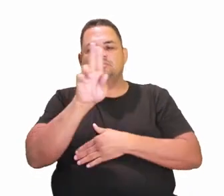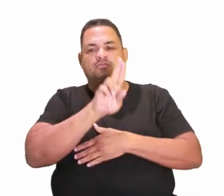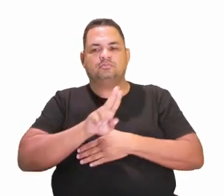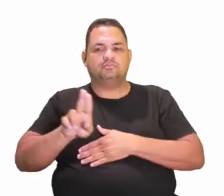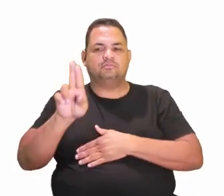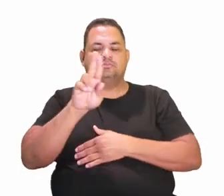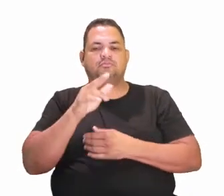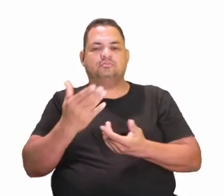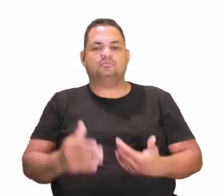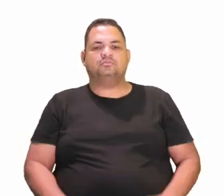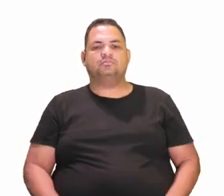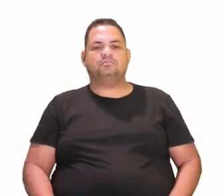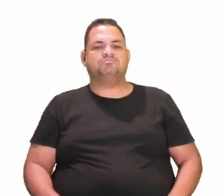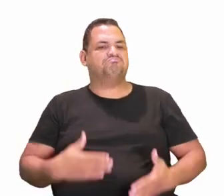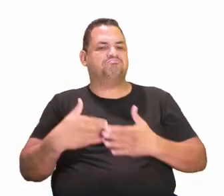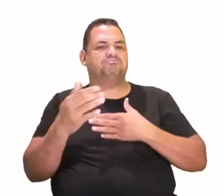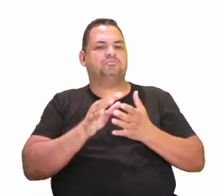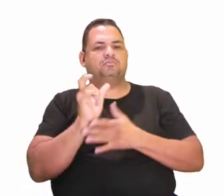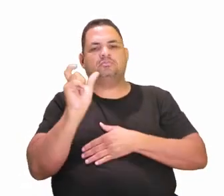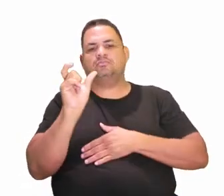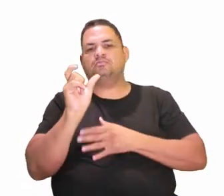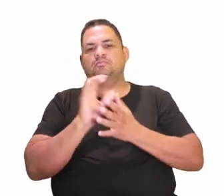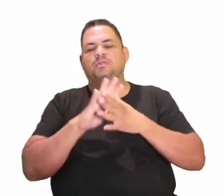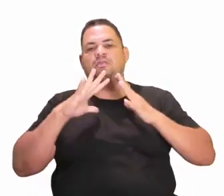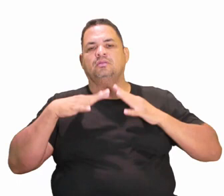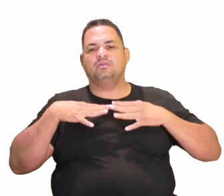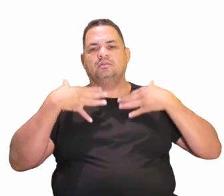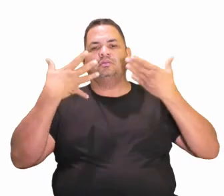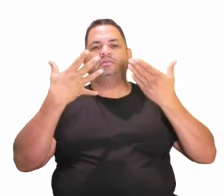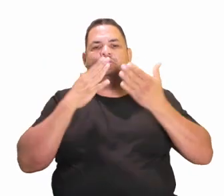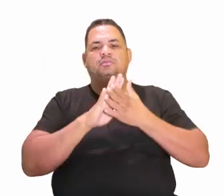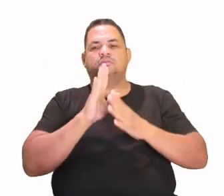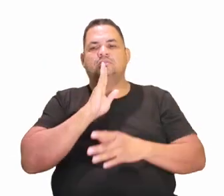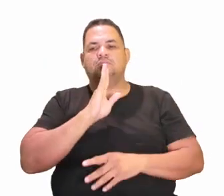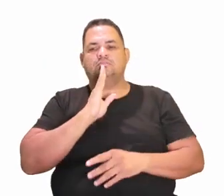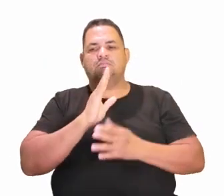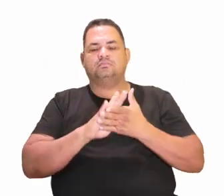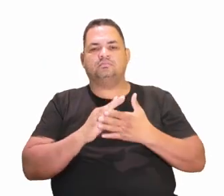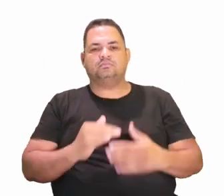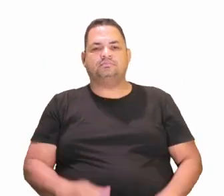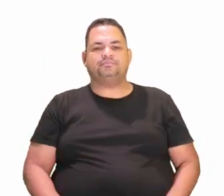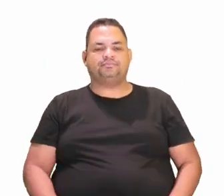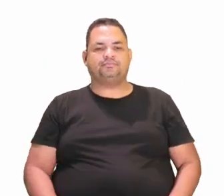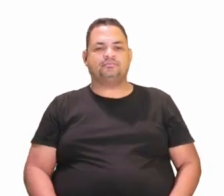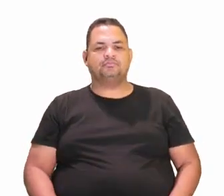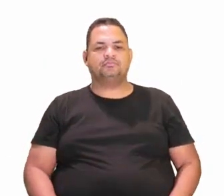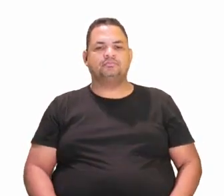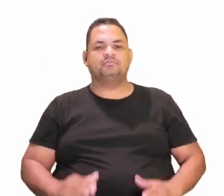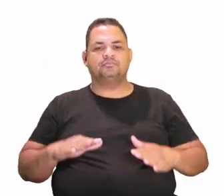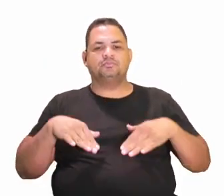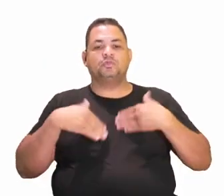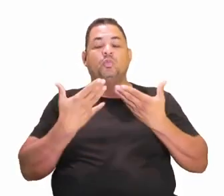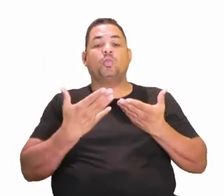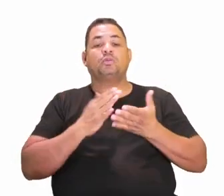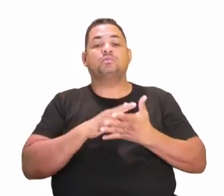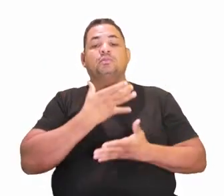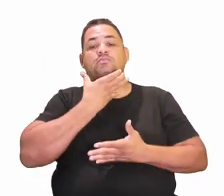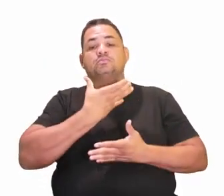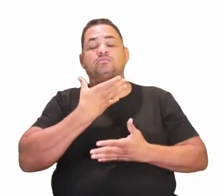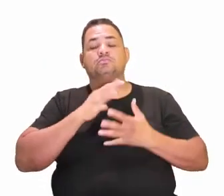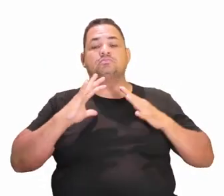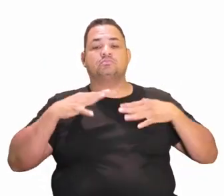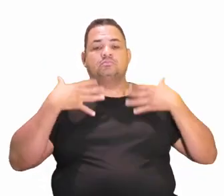usar aqui qualquer palavrinha de uma celebração que você conheça. Então, when is Christmas? Quando é o Natal? When